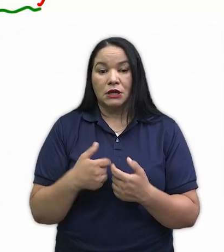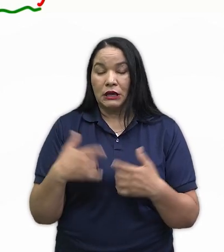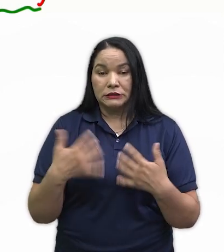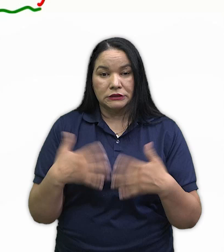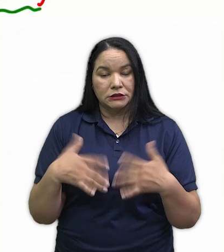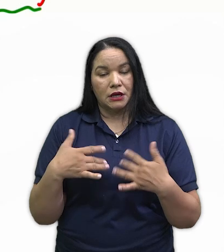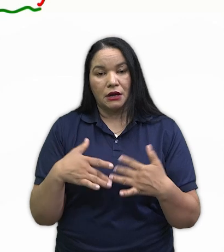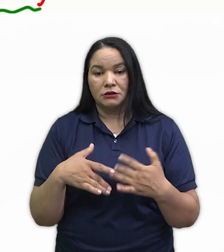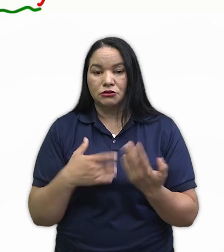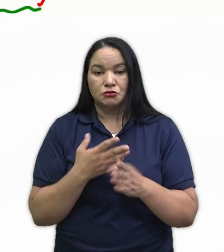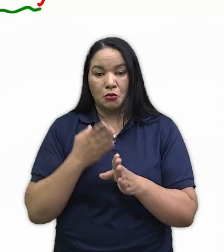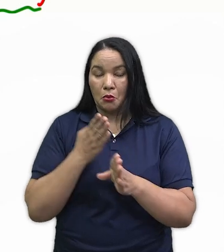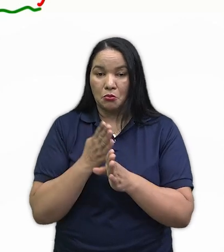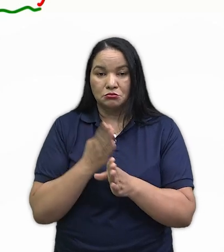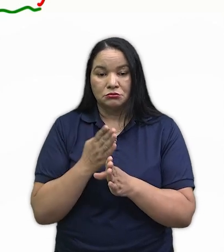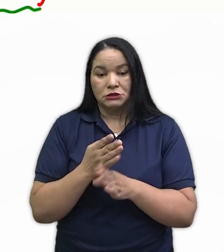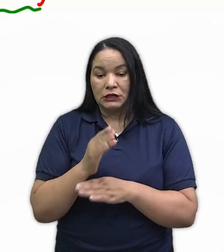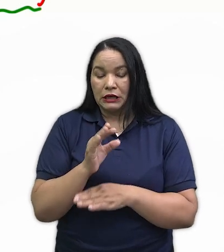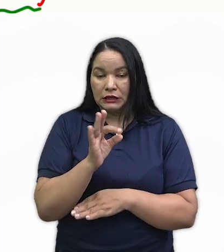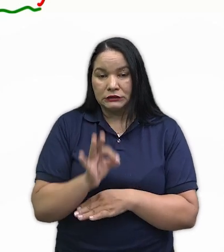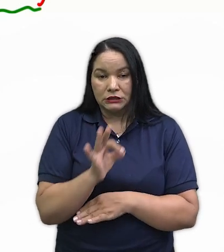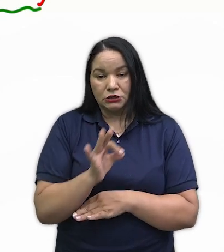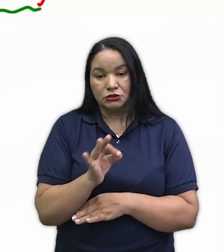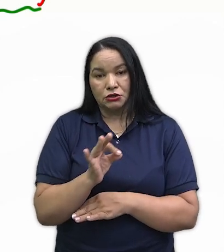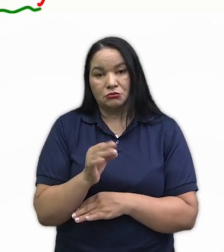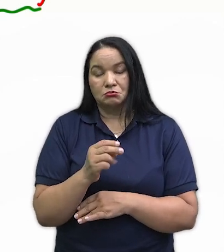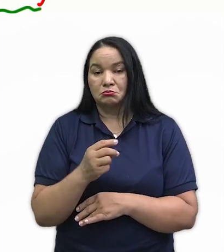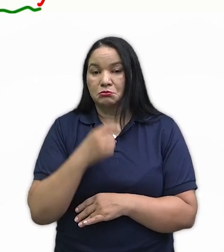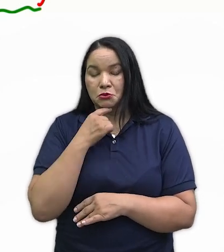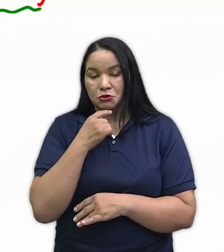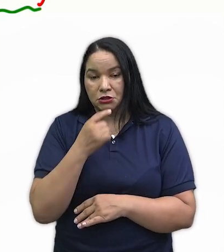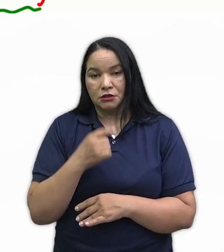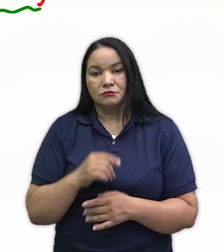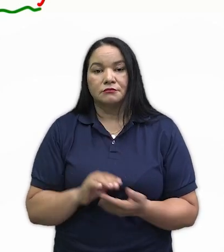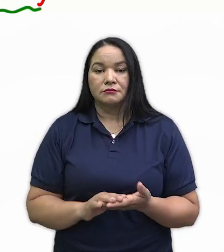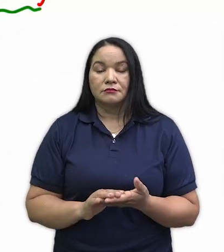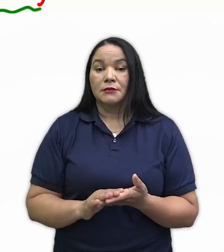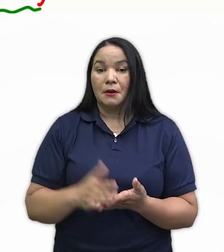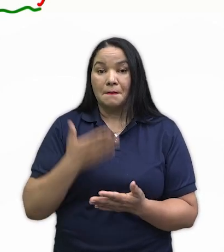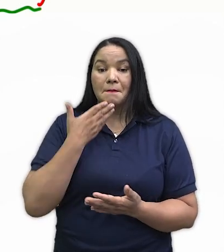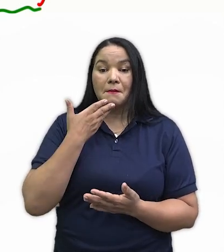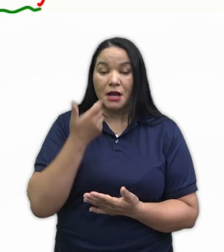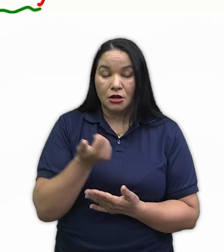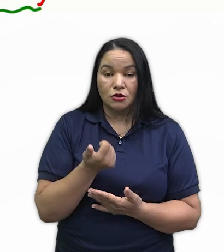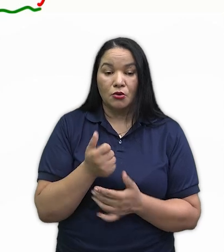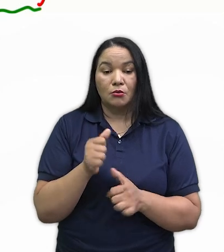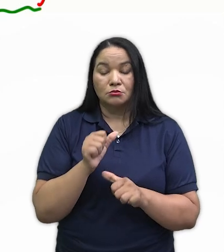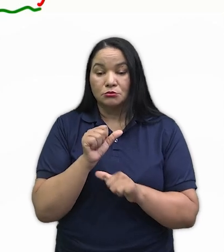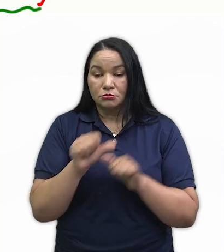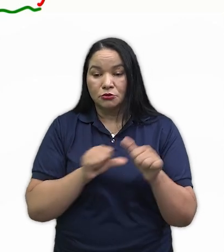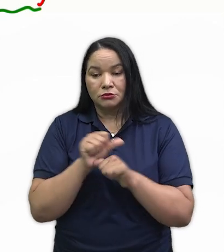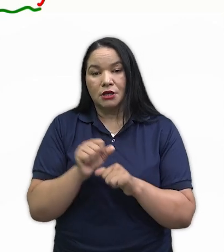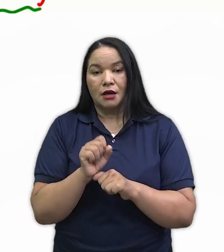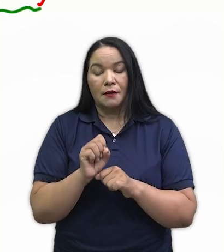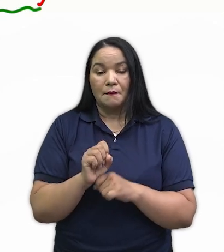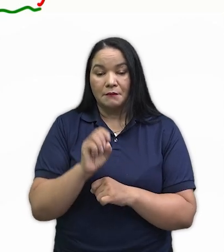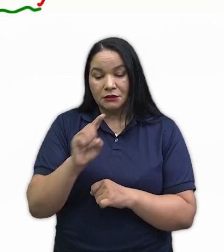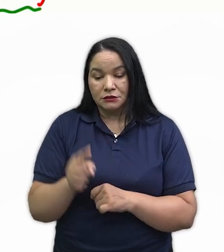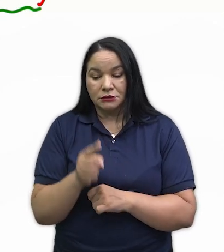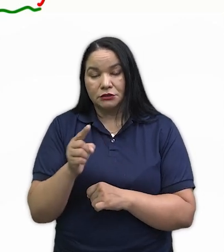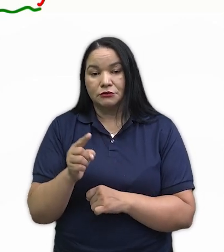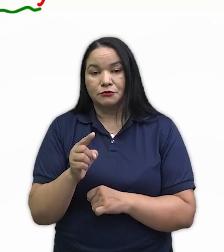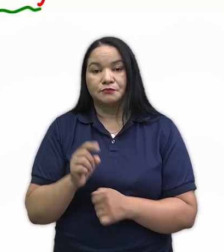repente, determinar essa taxa, tá bom? Então, eu te aconselho sempre a transformá-la em decimal. Agora,